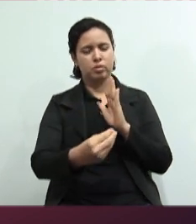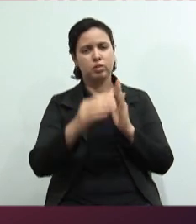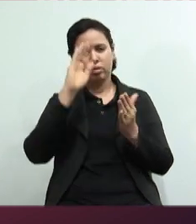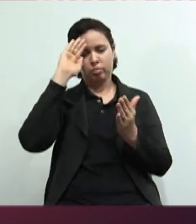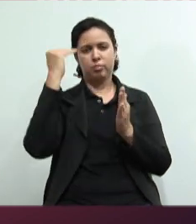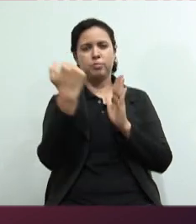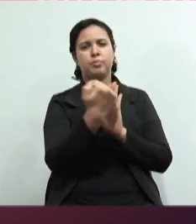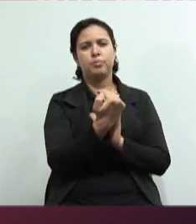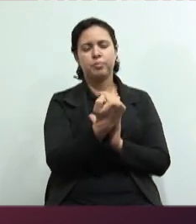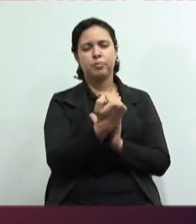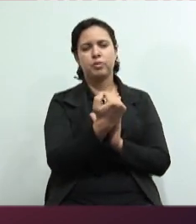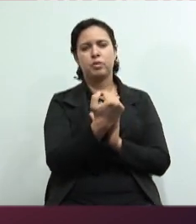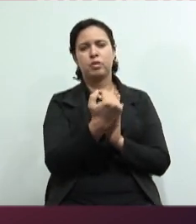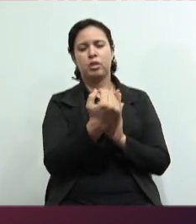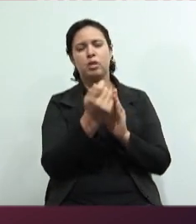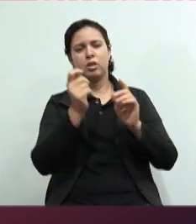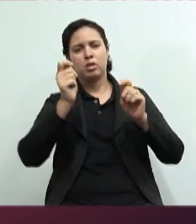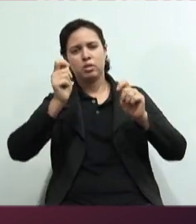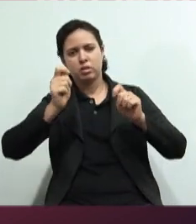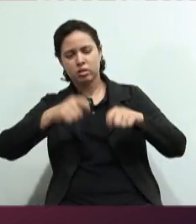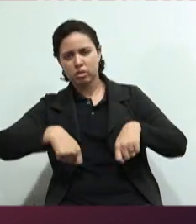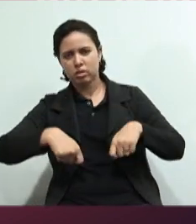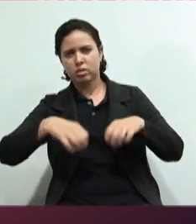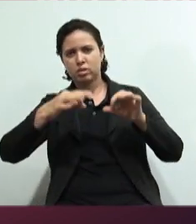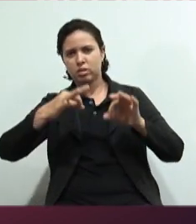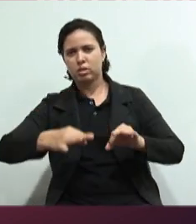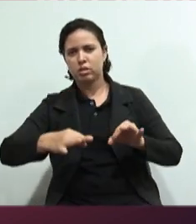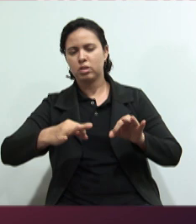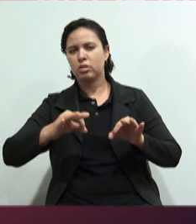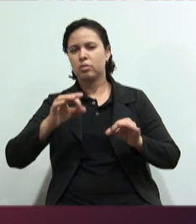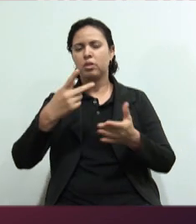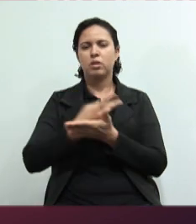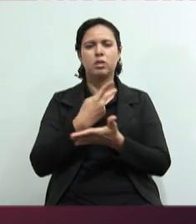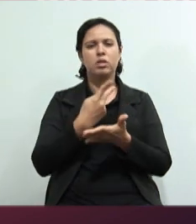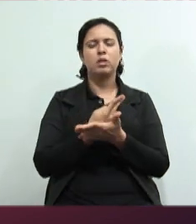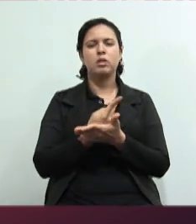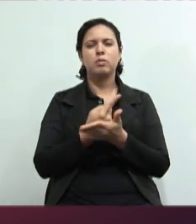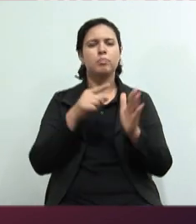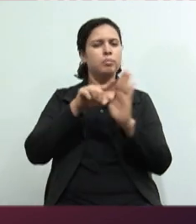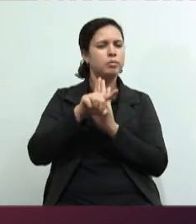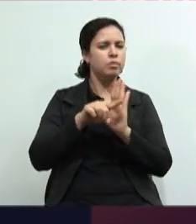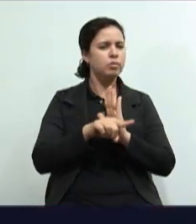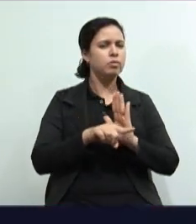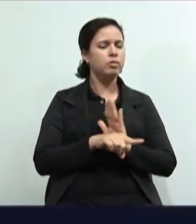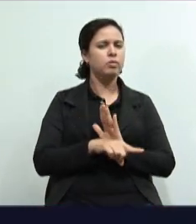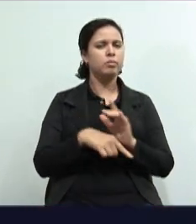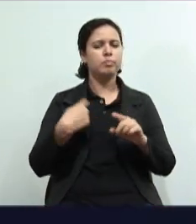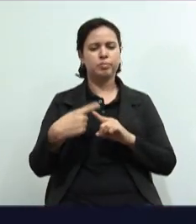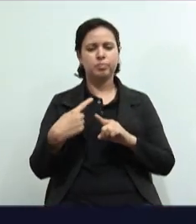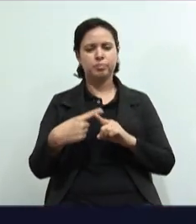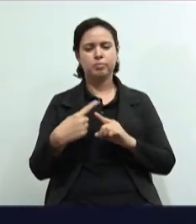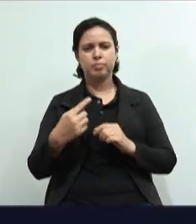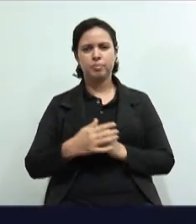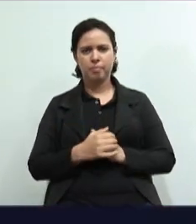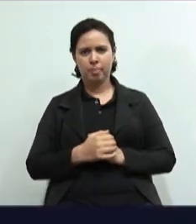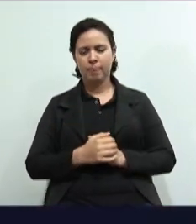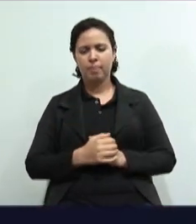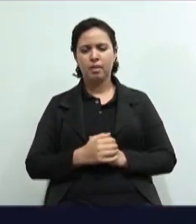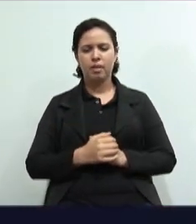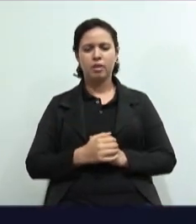verificar o que está funcionando e o que está dando errado, perguntar por quê a cada passo. Act,